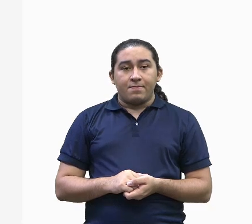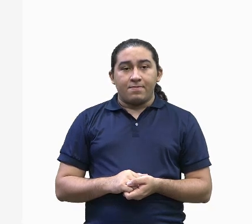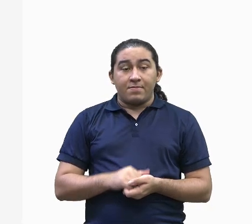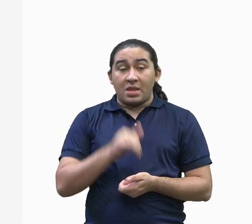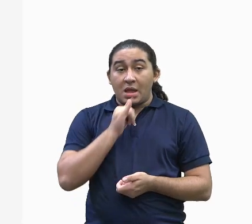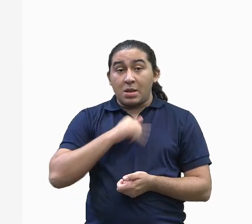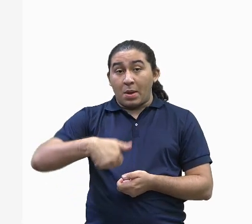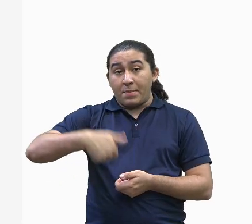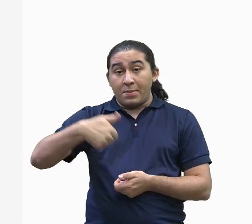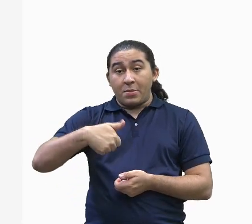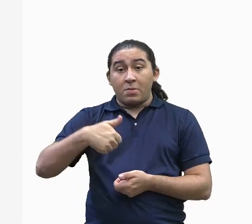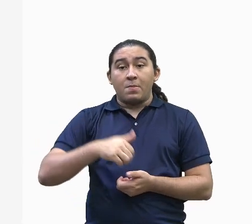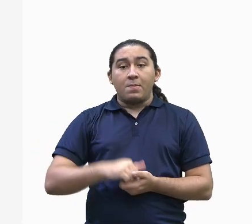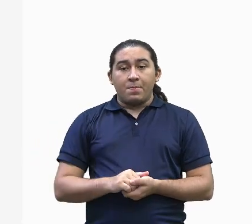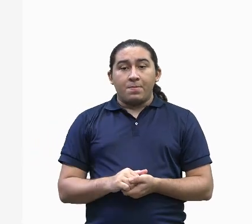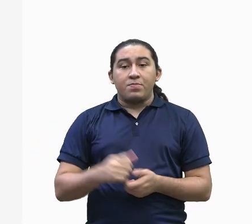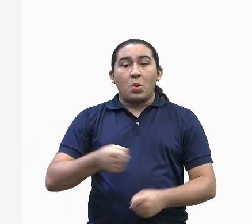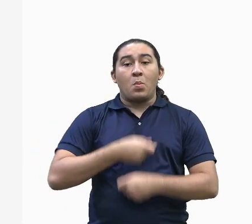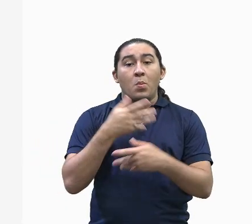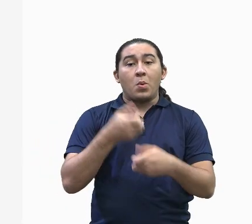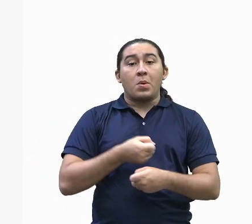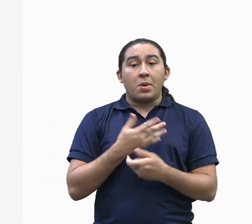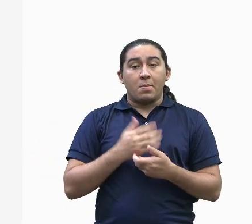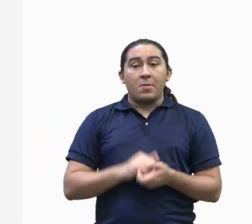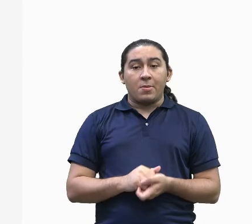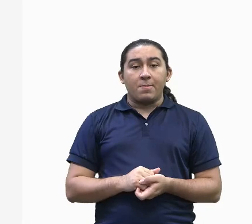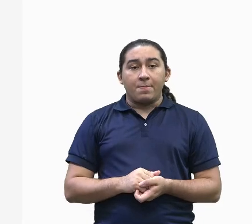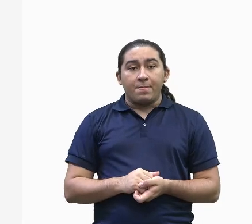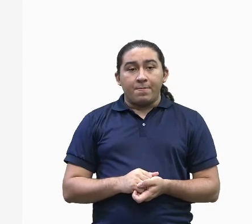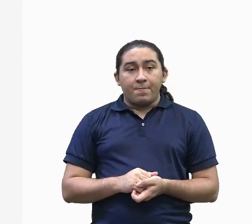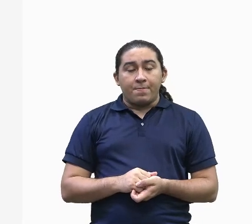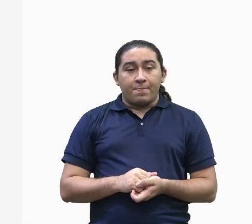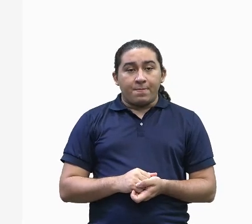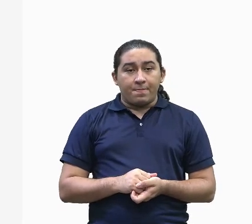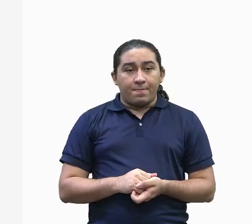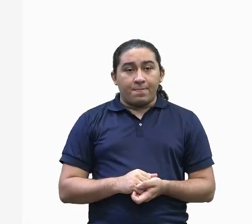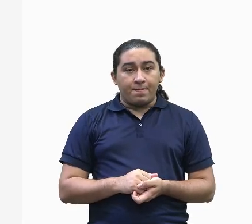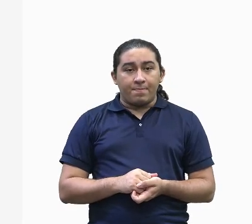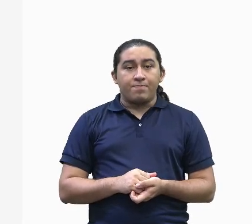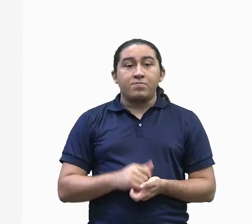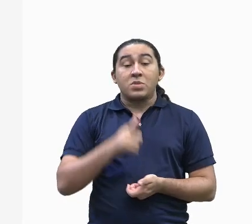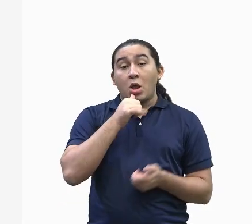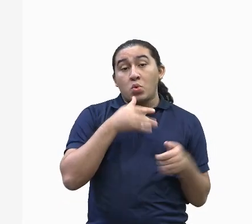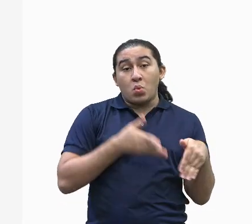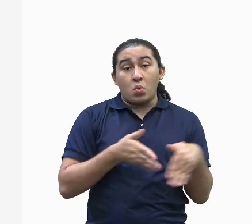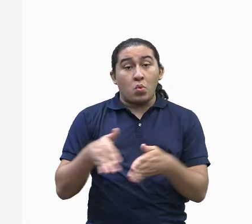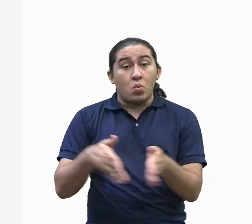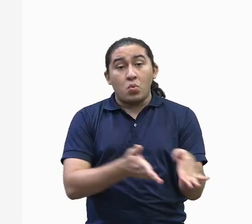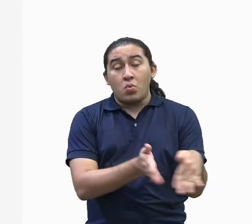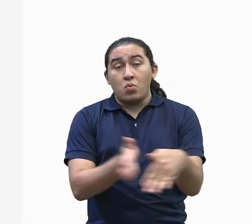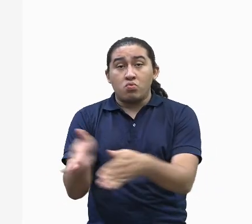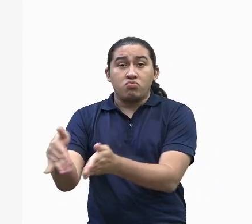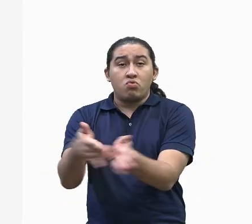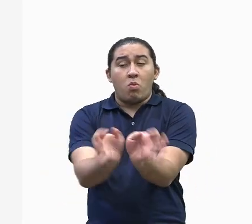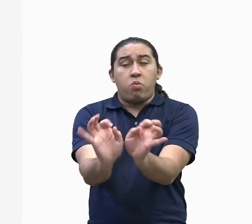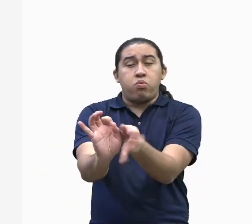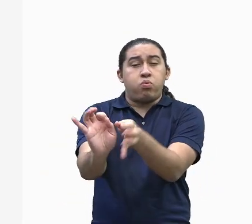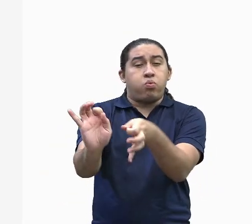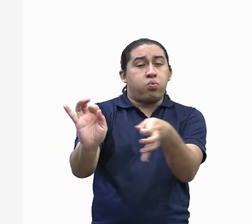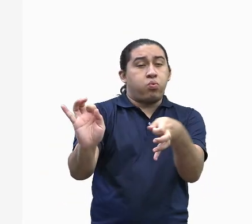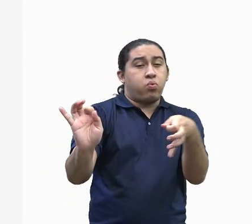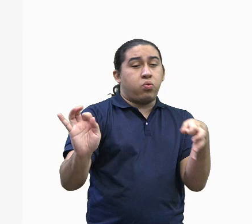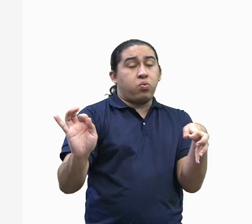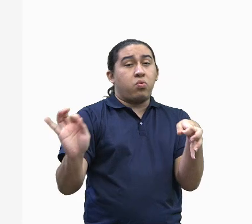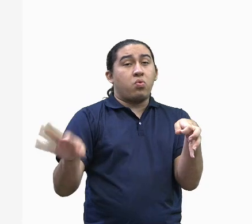1, texto 1, um poema contemporâneo. Barco quebrado, nas curvas dos rios imensos,